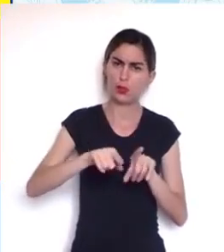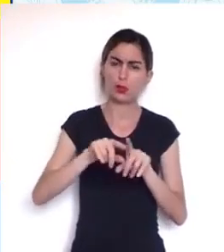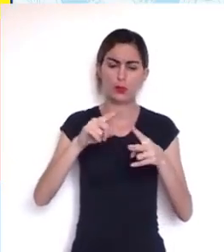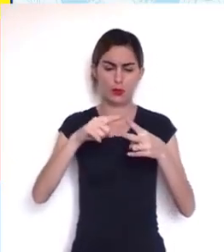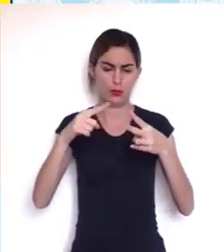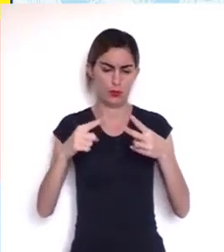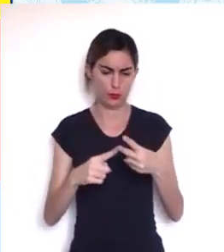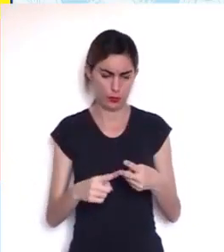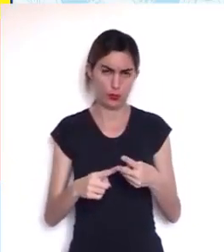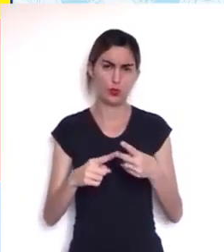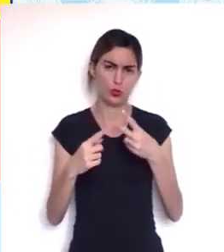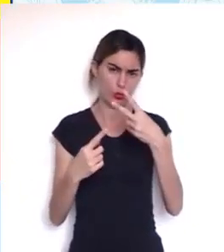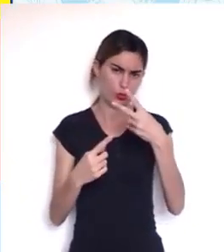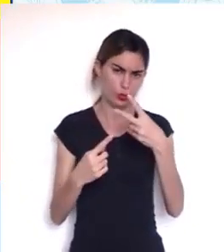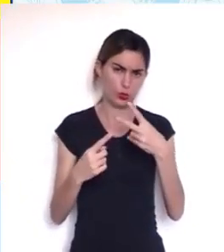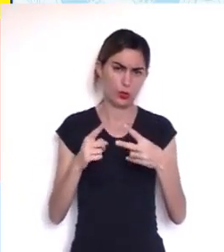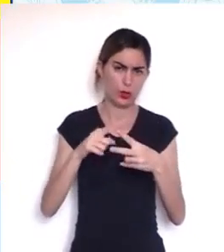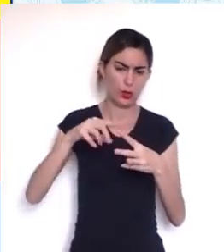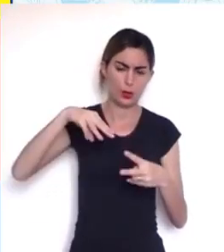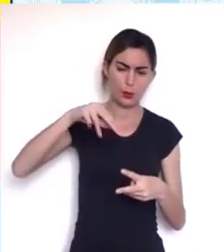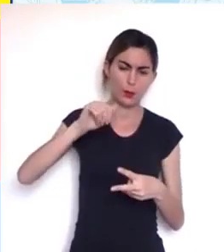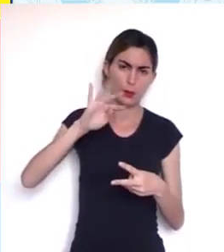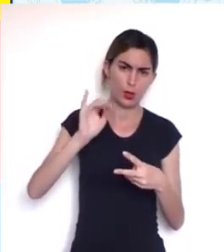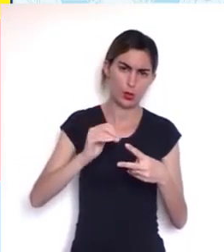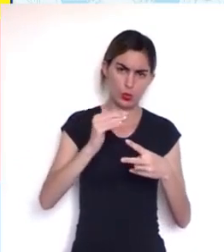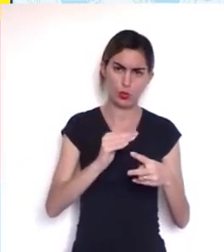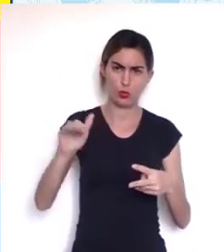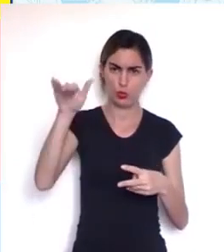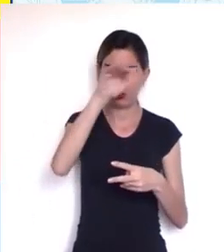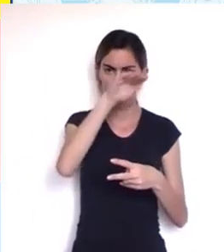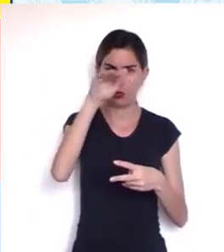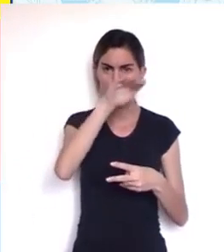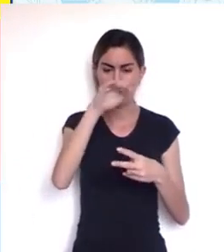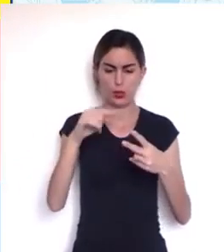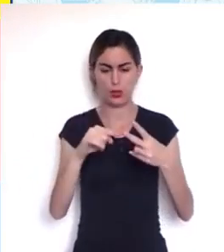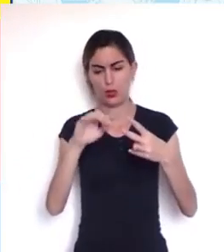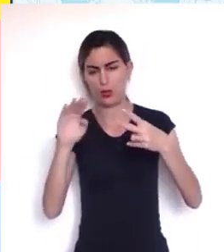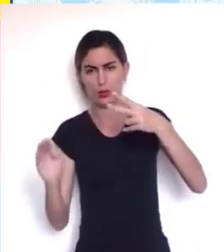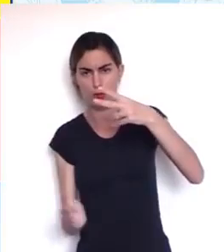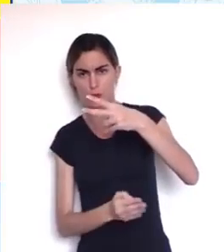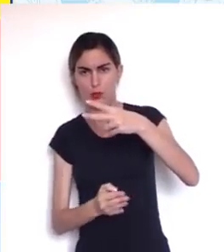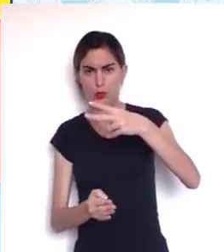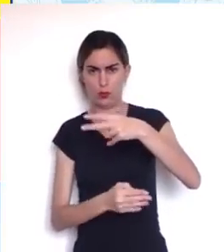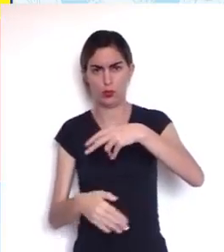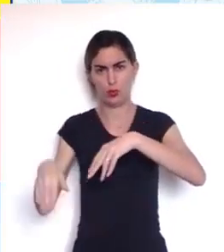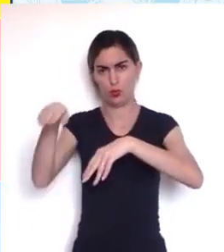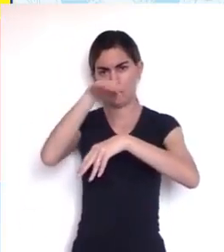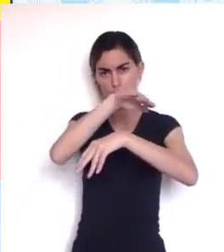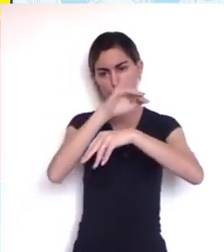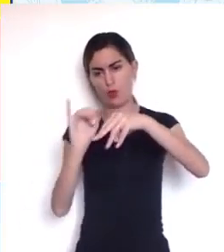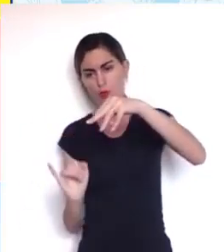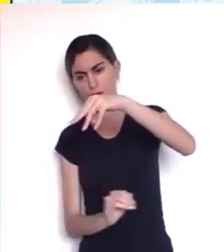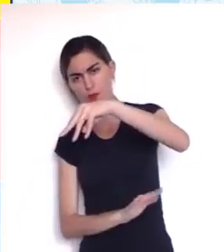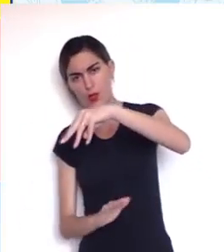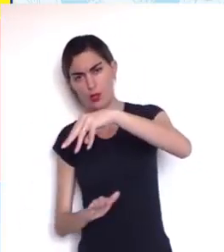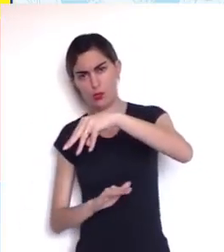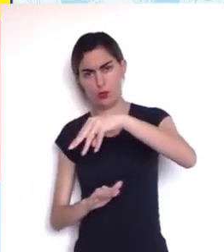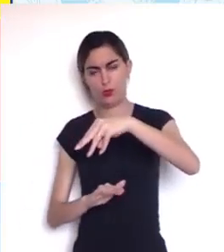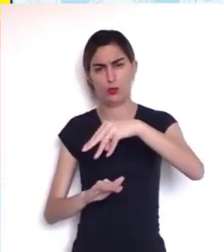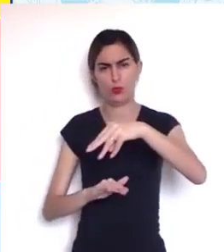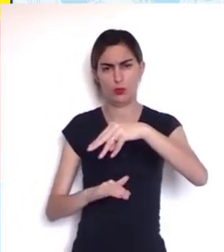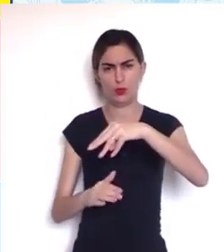duas camadas. Nós iremos ter o manto superior e o manto inferior. Quando se fala do